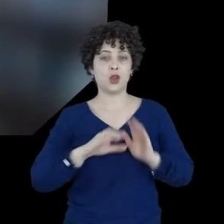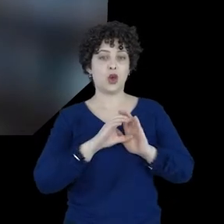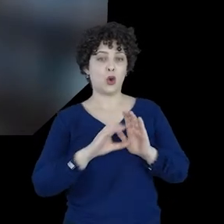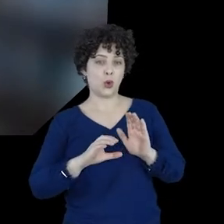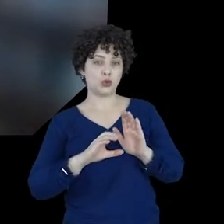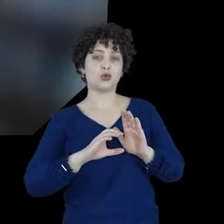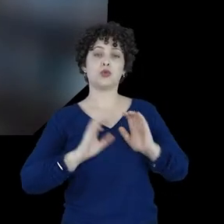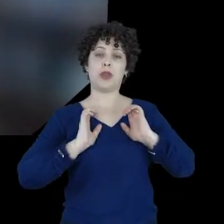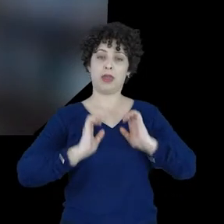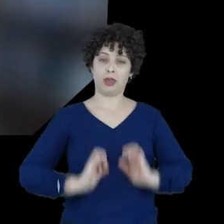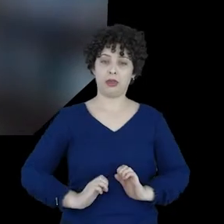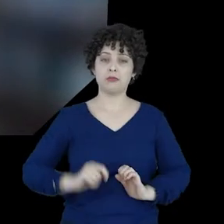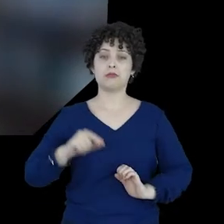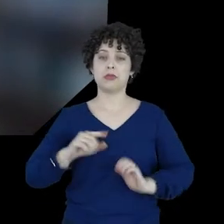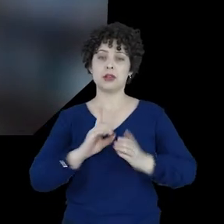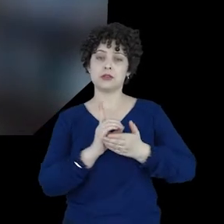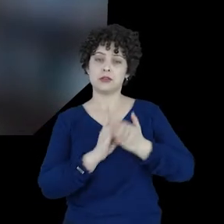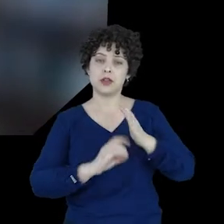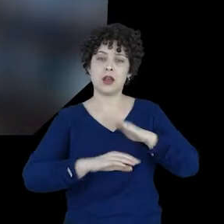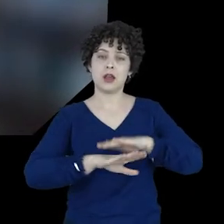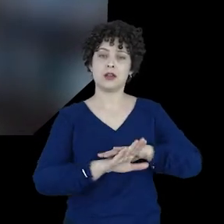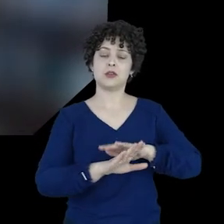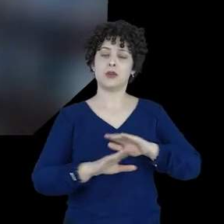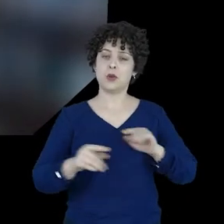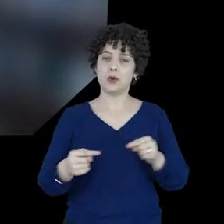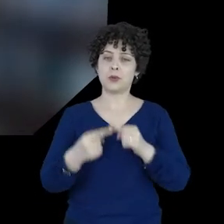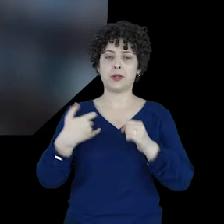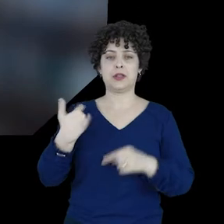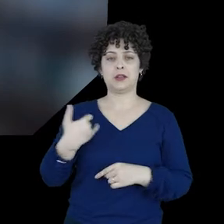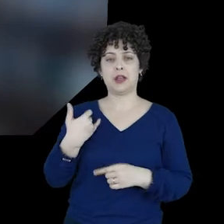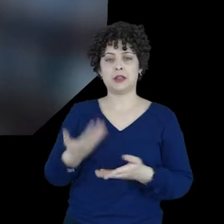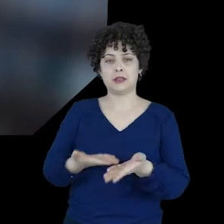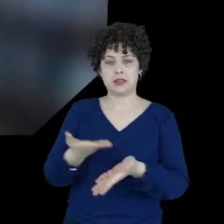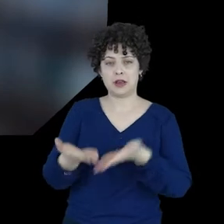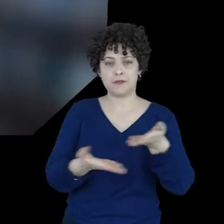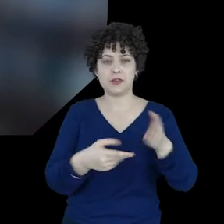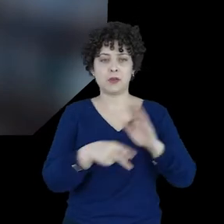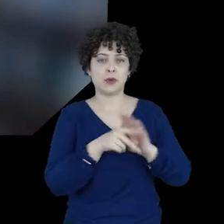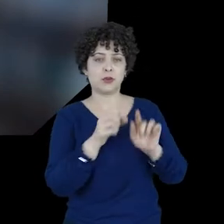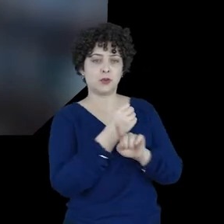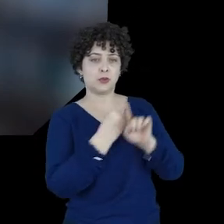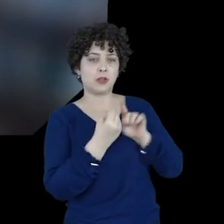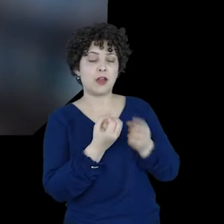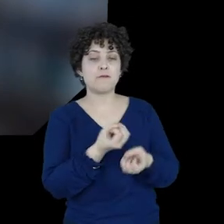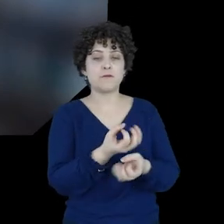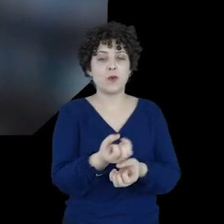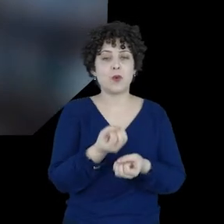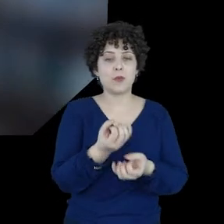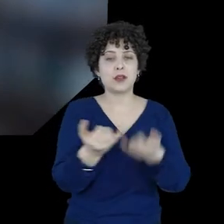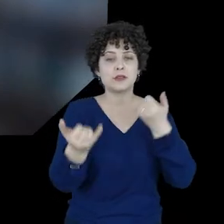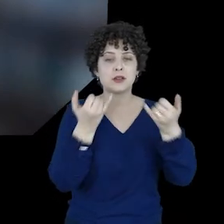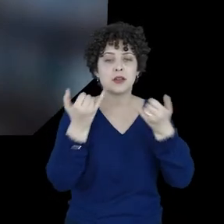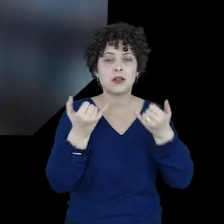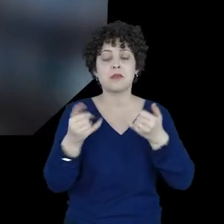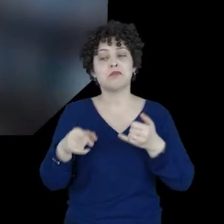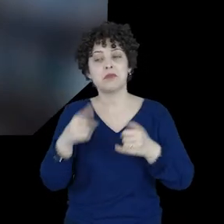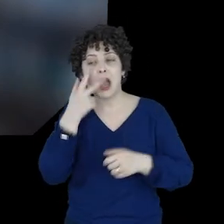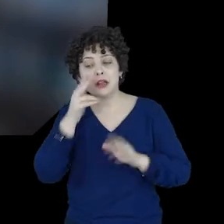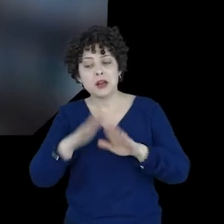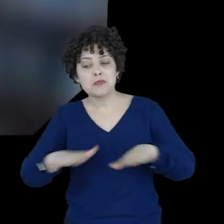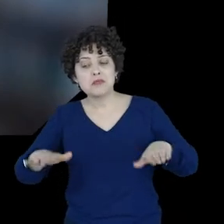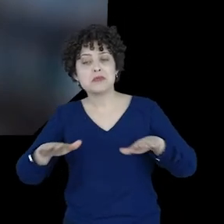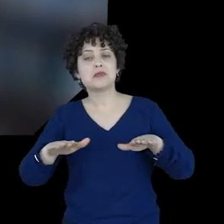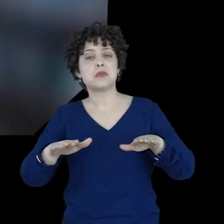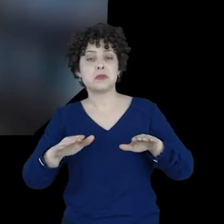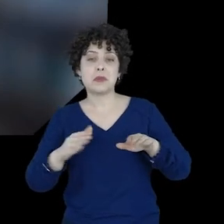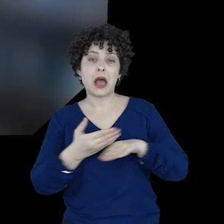Então, é um código de conduta para o design apropriado à idade aplicável aos serviços da sociedade da informação de provável acesso por